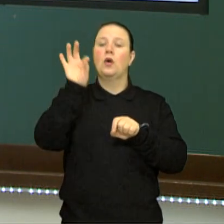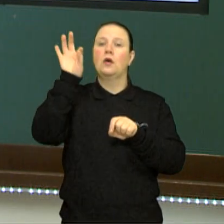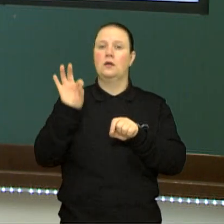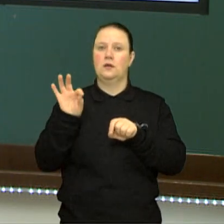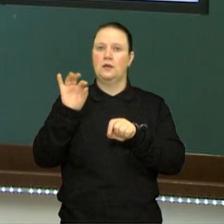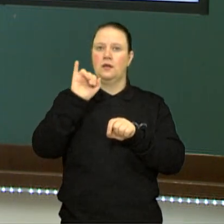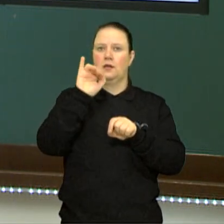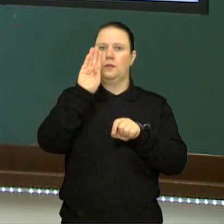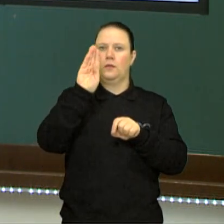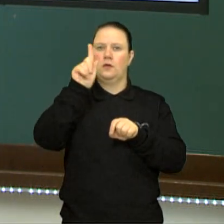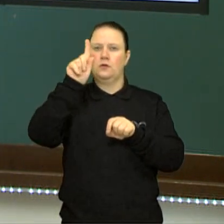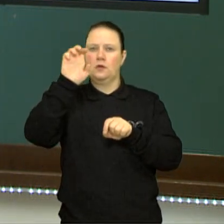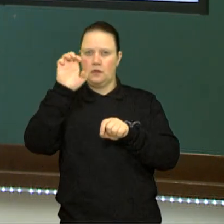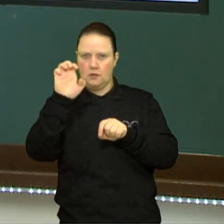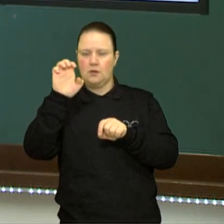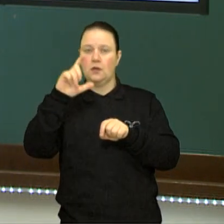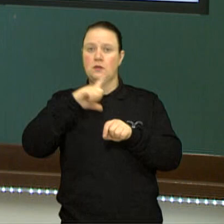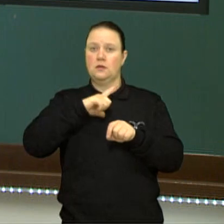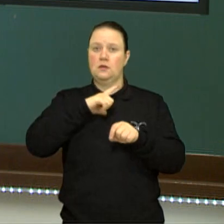Brasil, a gente tem